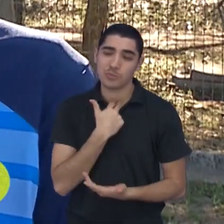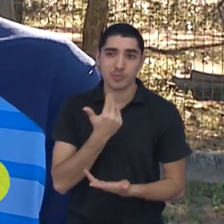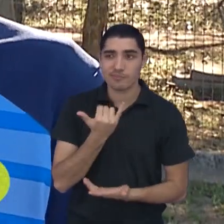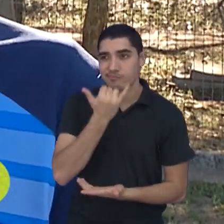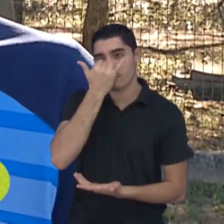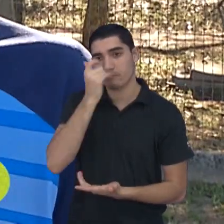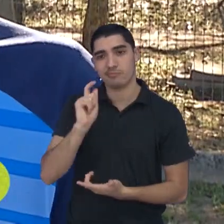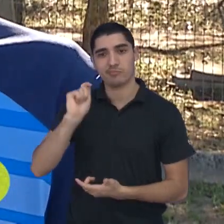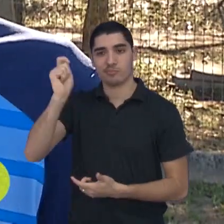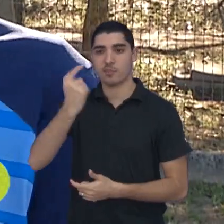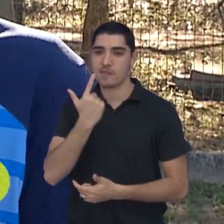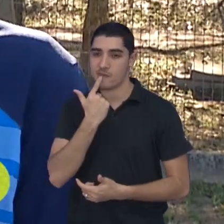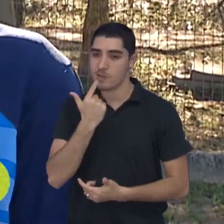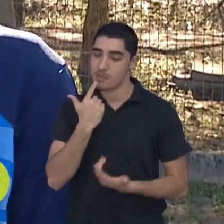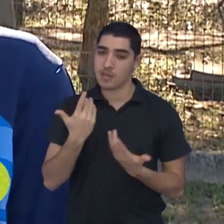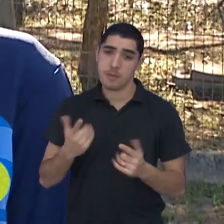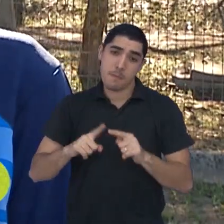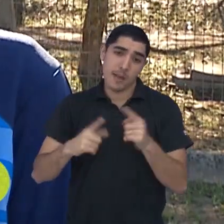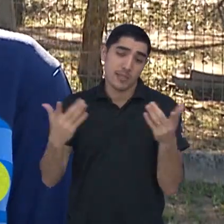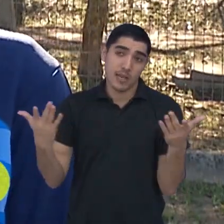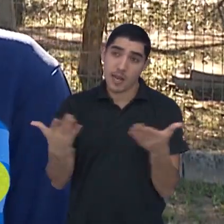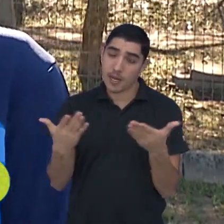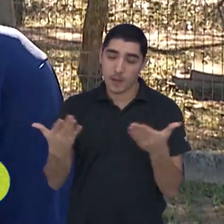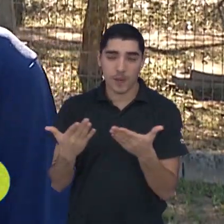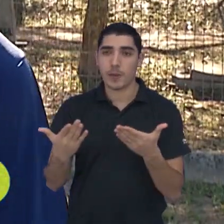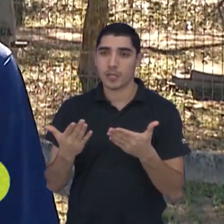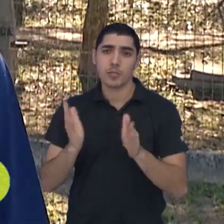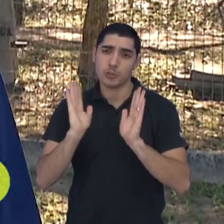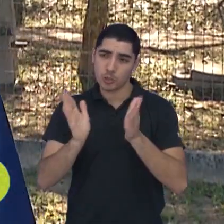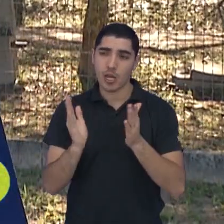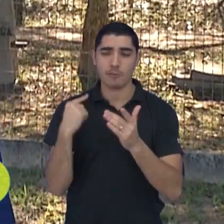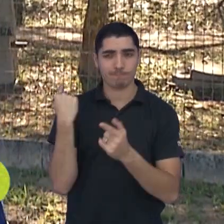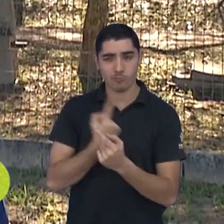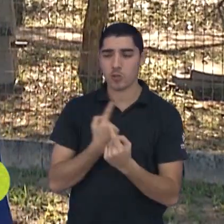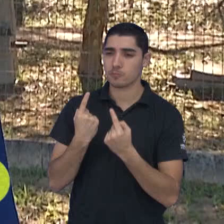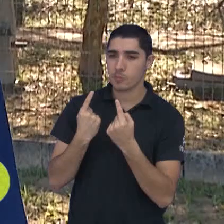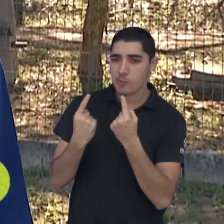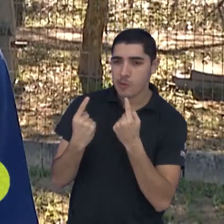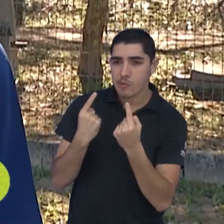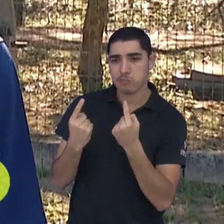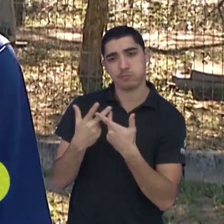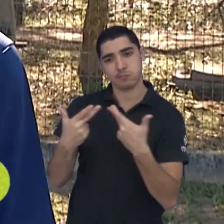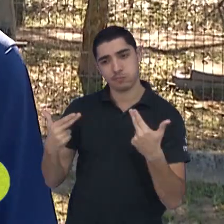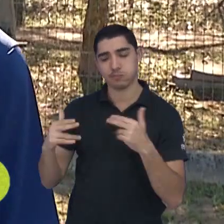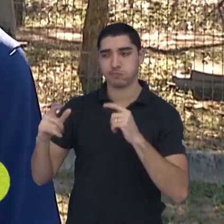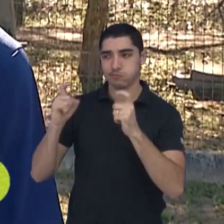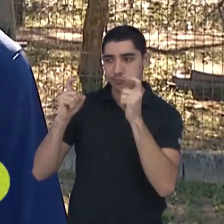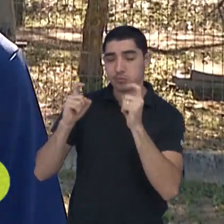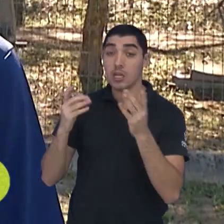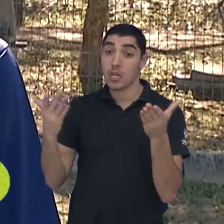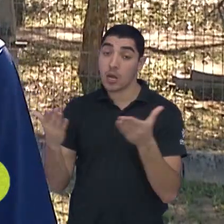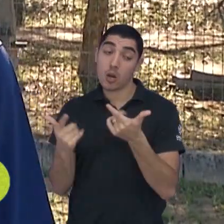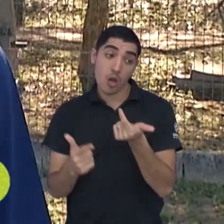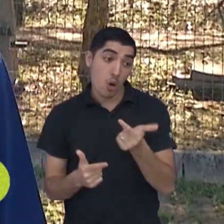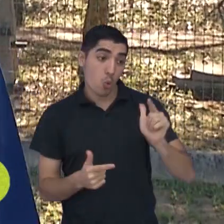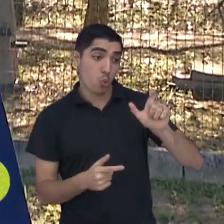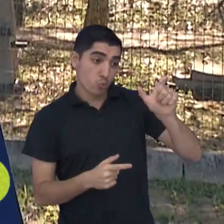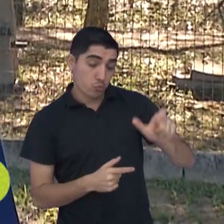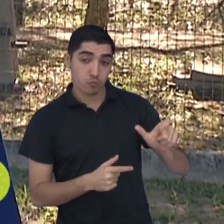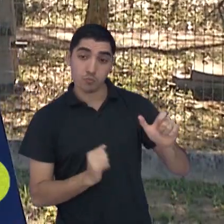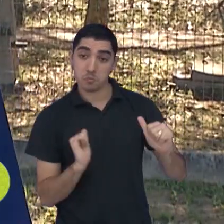expulsão, mas é um fato que precisa ser internamente resolvido, já foi digerido e há oportunidades que surgem para outros atletas